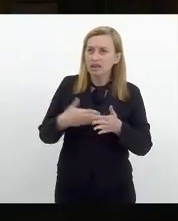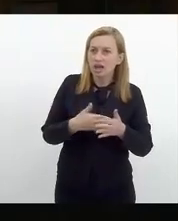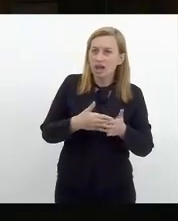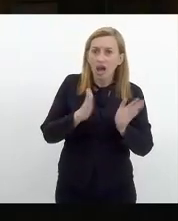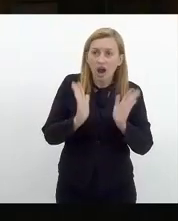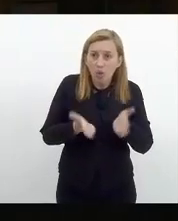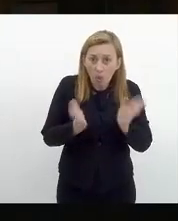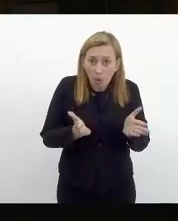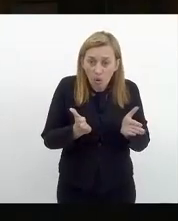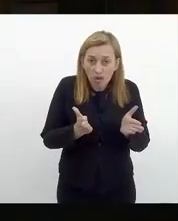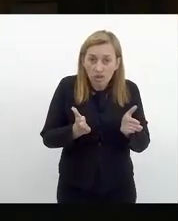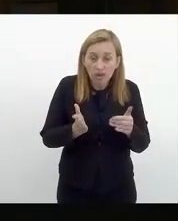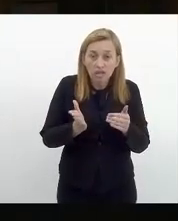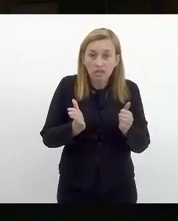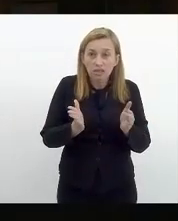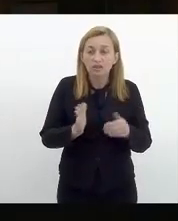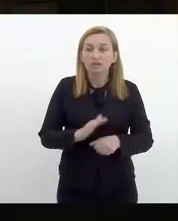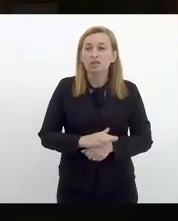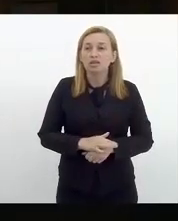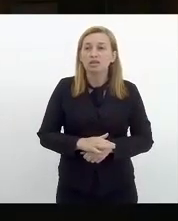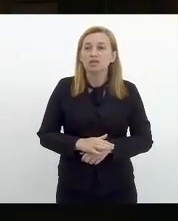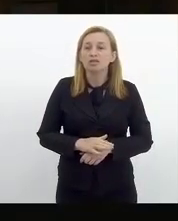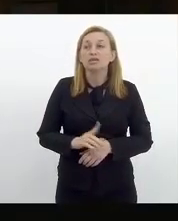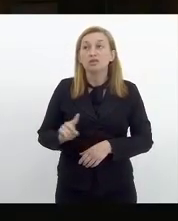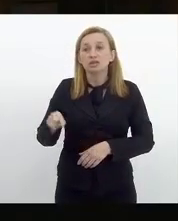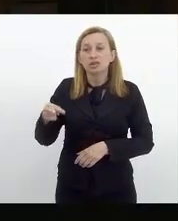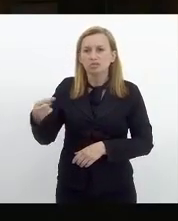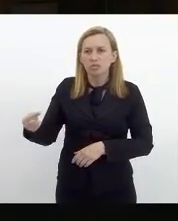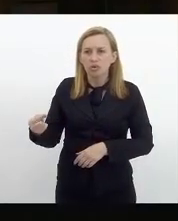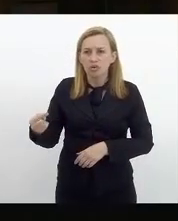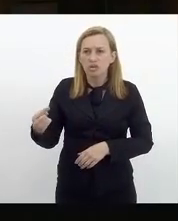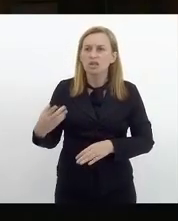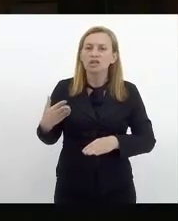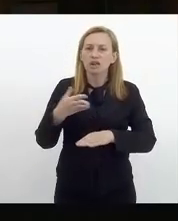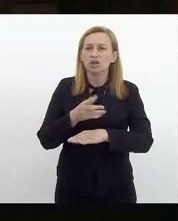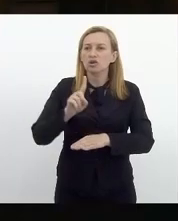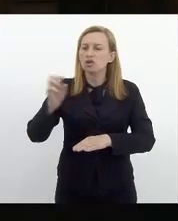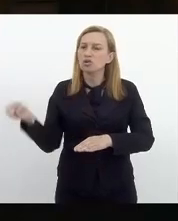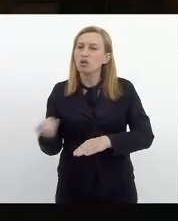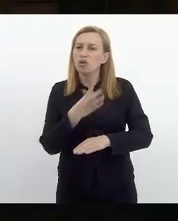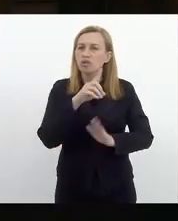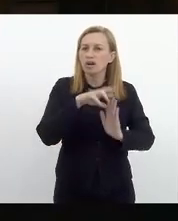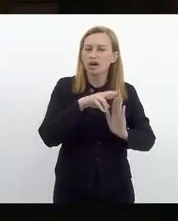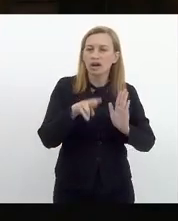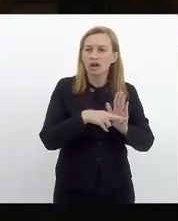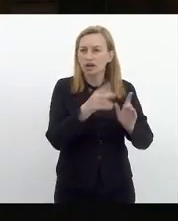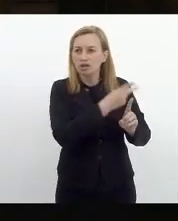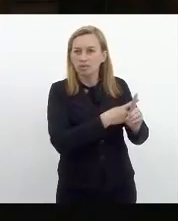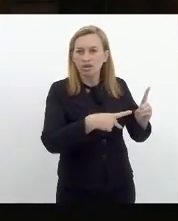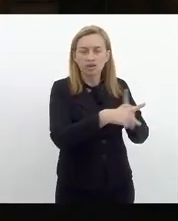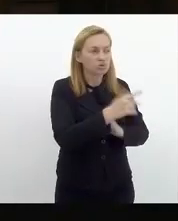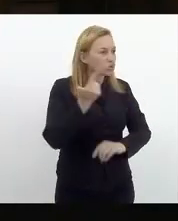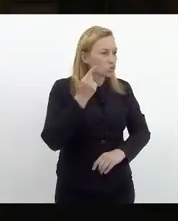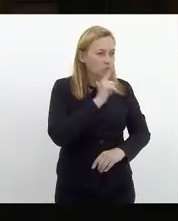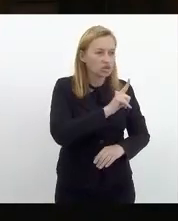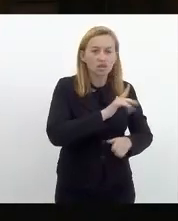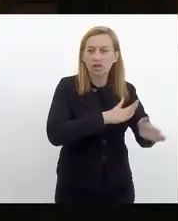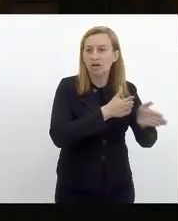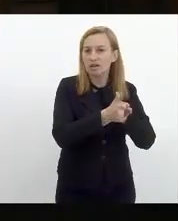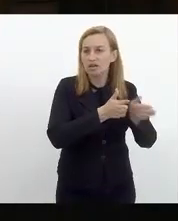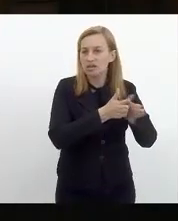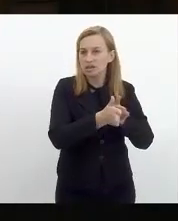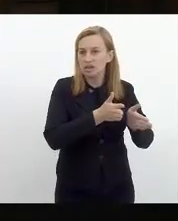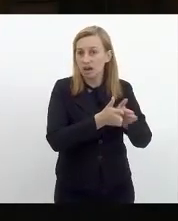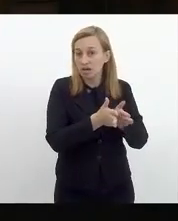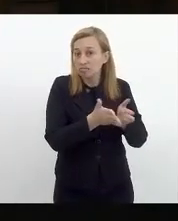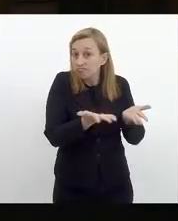agora até esse momento mais à frente Entraram na nova regra da Previdência não conseguiram acessar